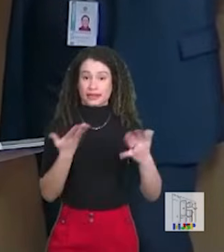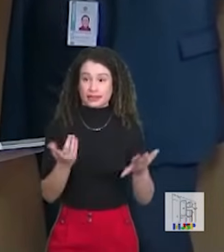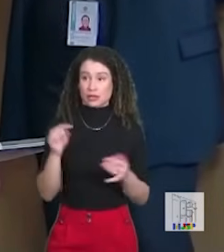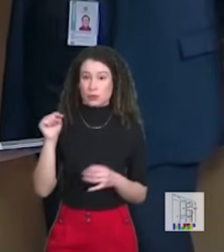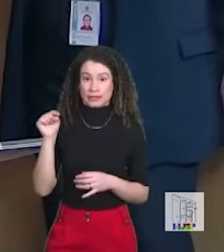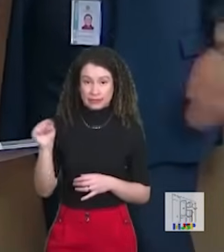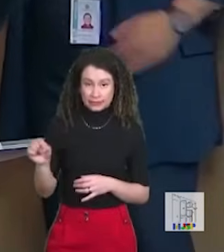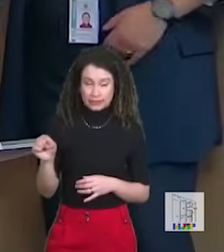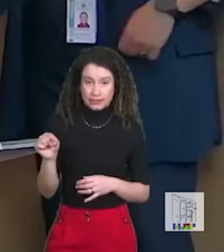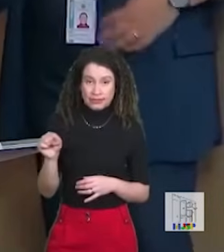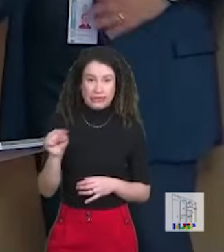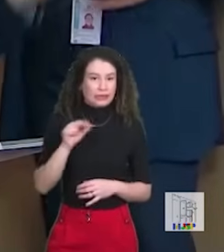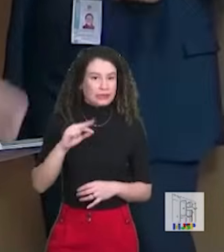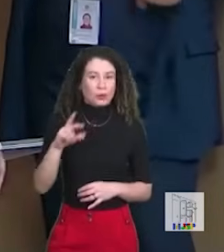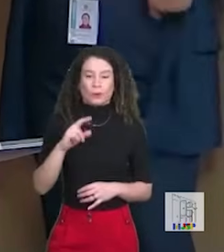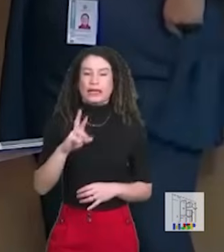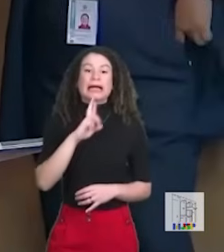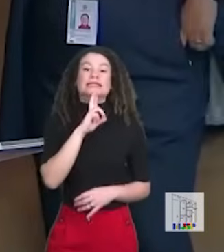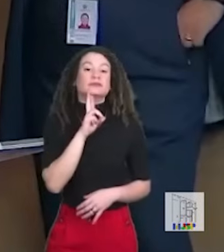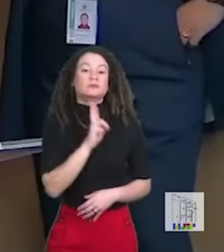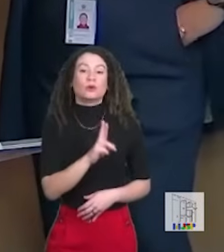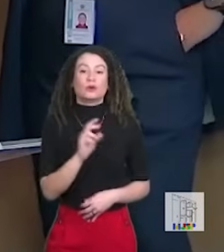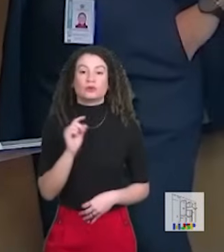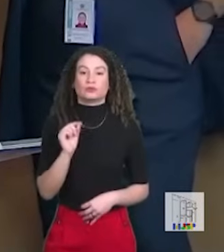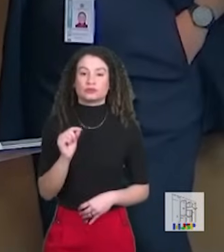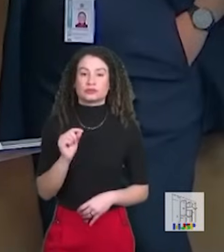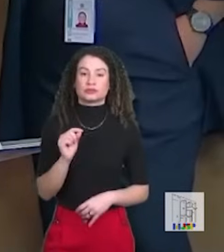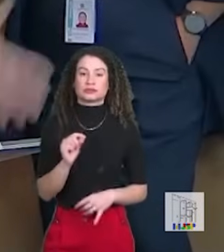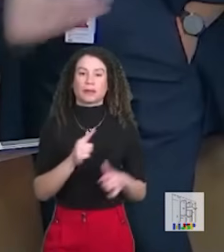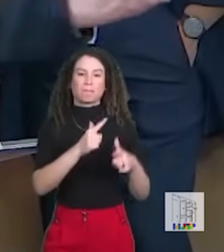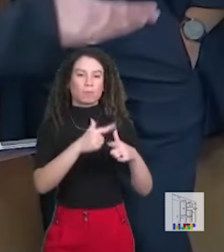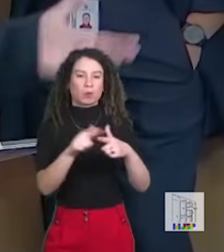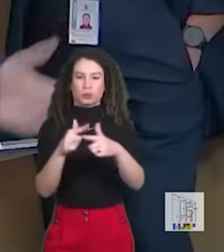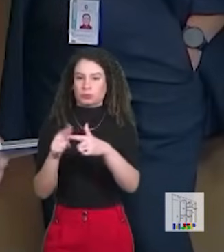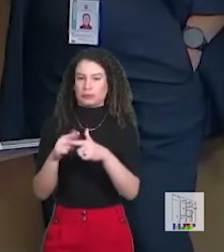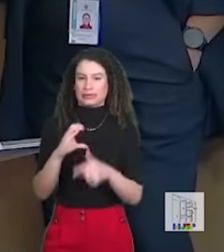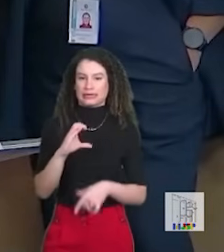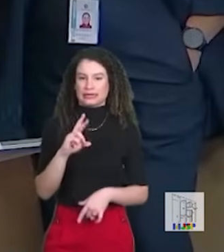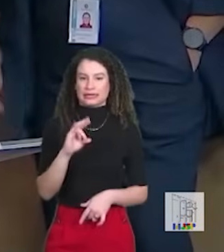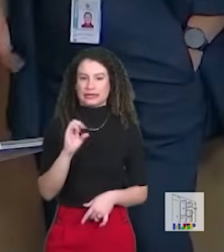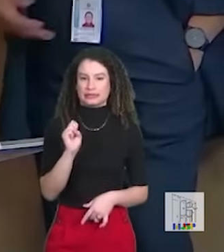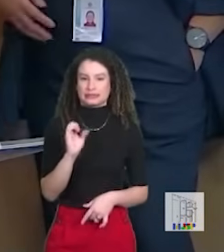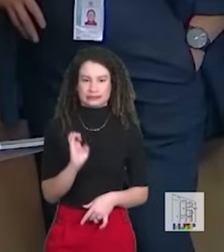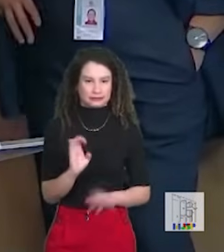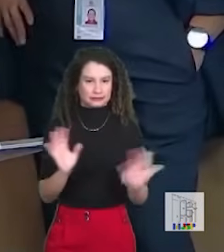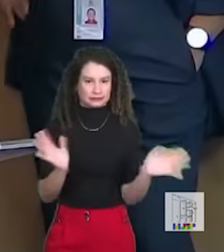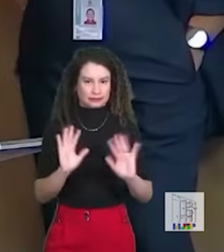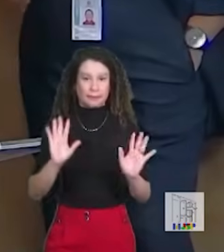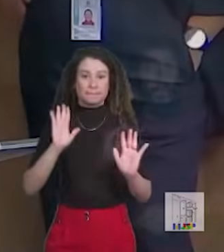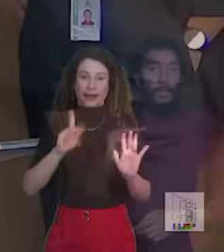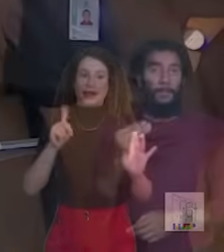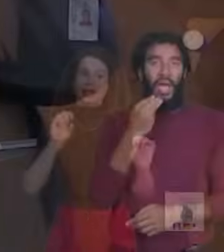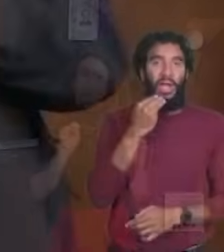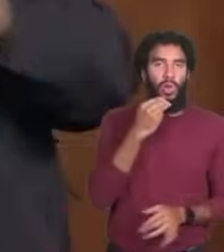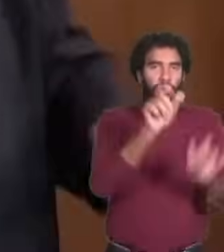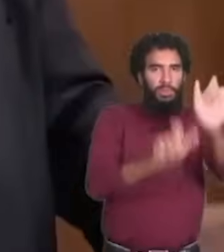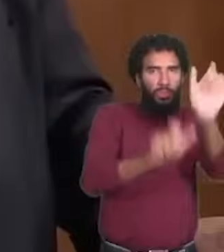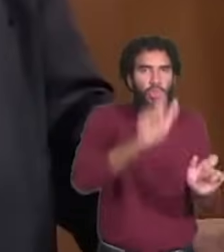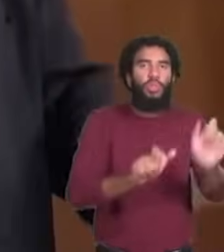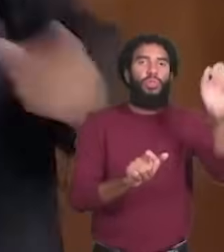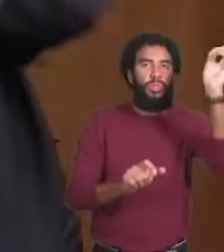uma resposta as crises mas ele é útil ao enfrentamento das crises